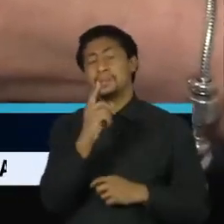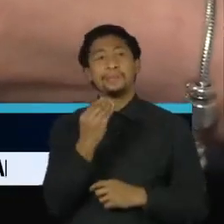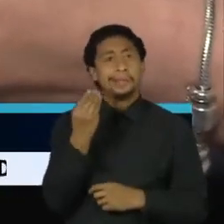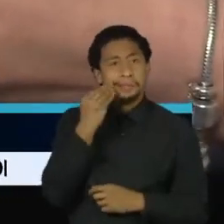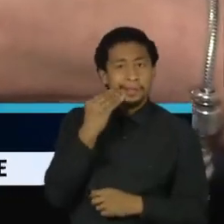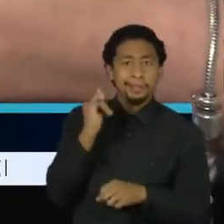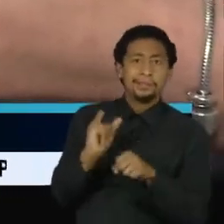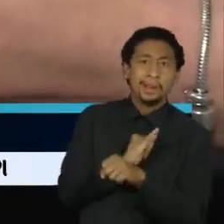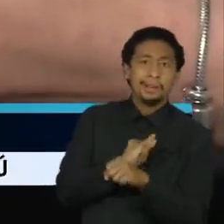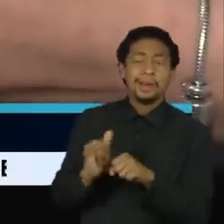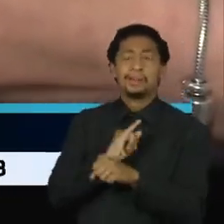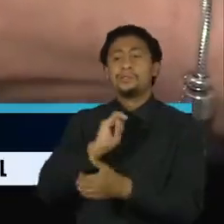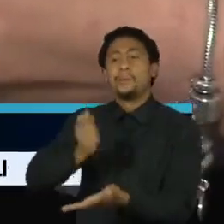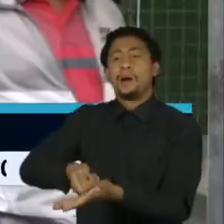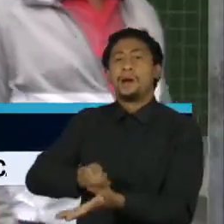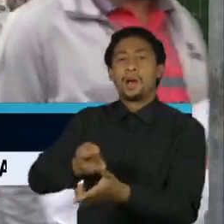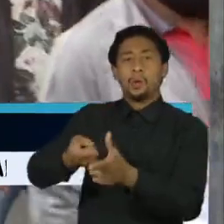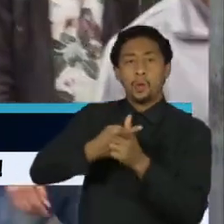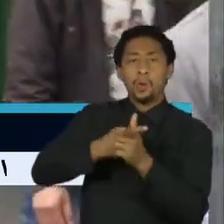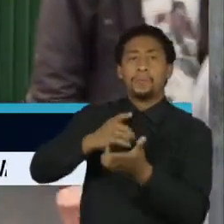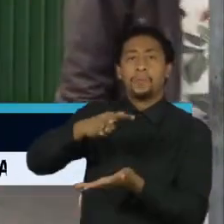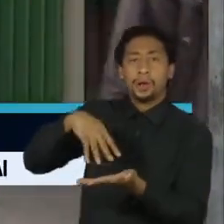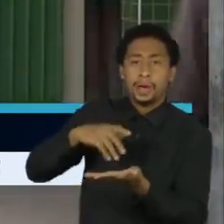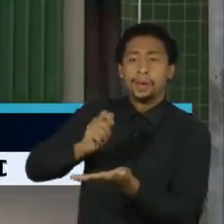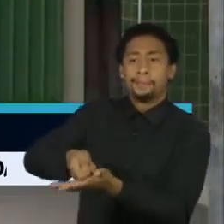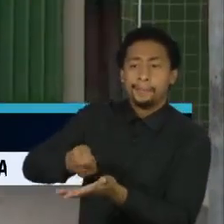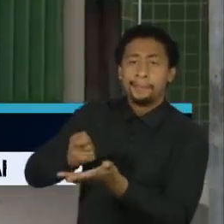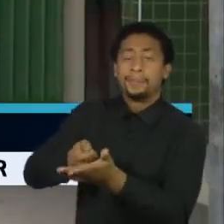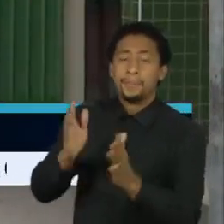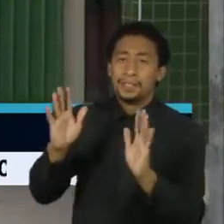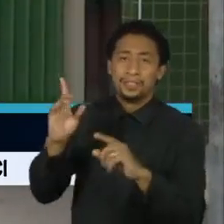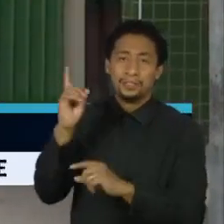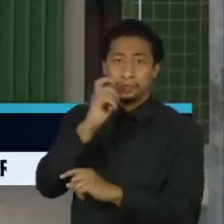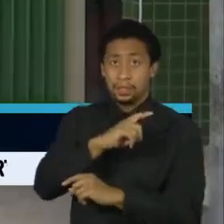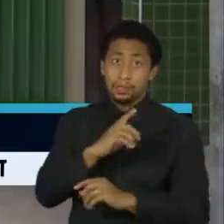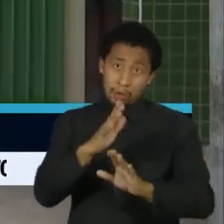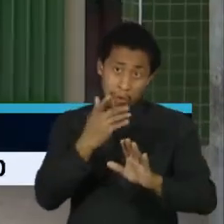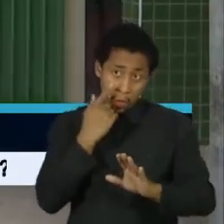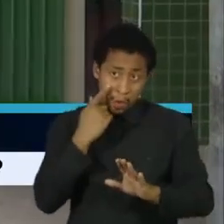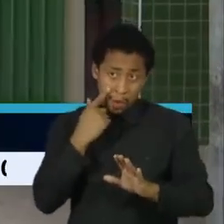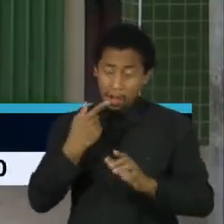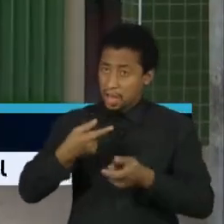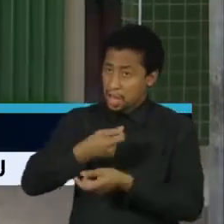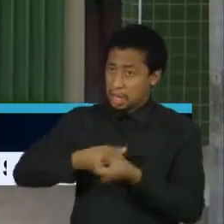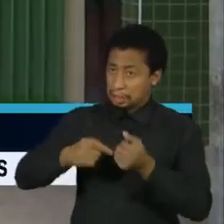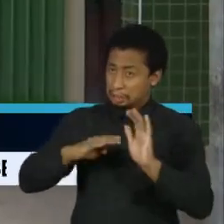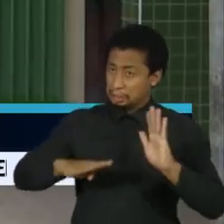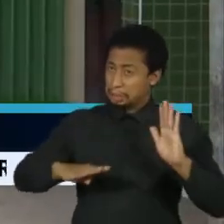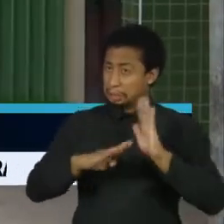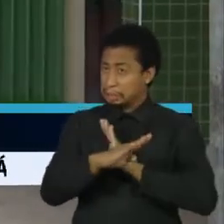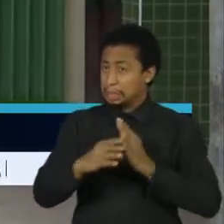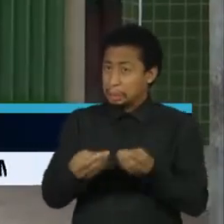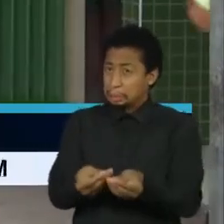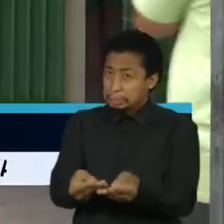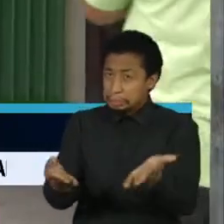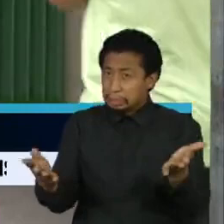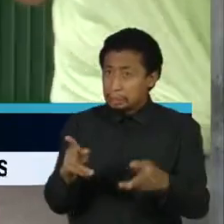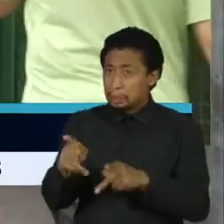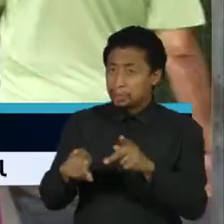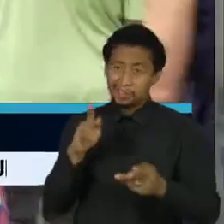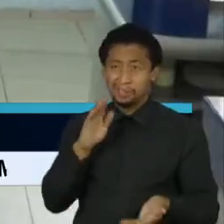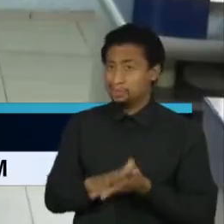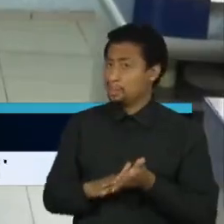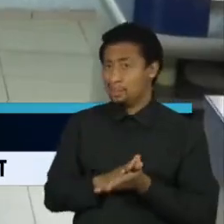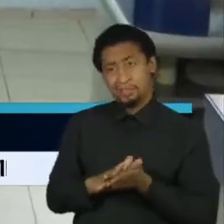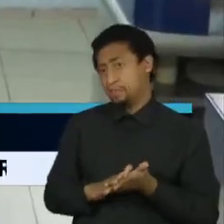os boletos que não param de chegar. Eu acho que esse valor não é distribuído para a gente, né? Eu acho que não chega realmente, só o